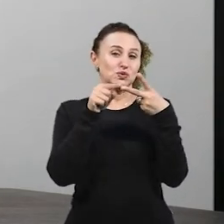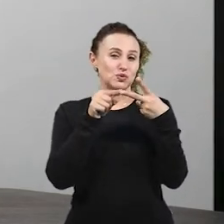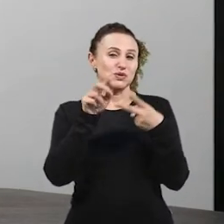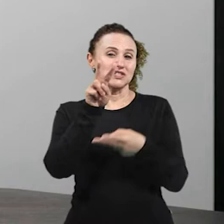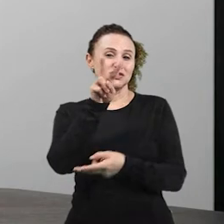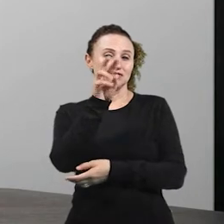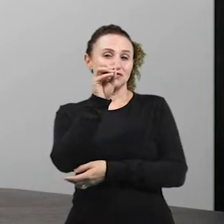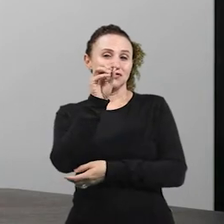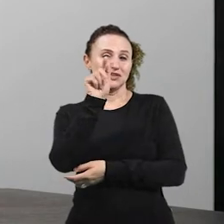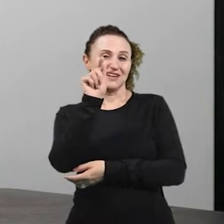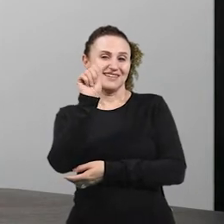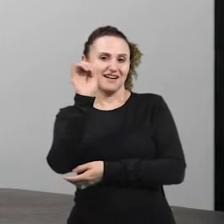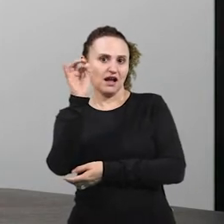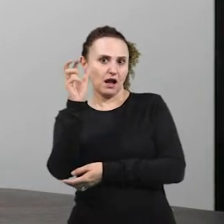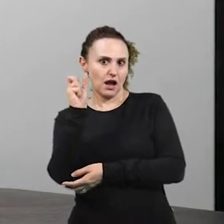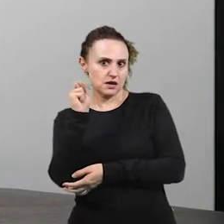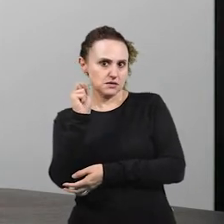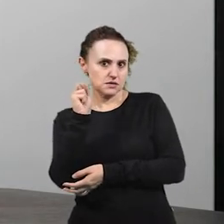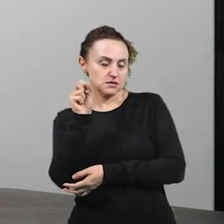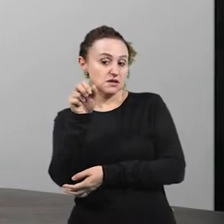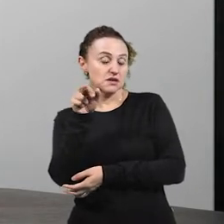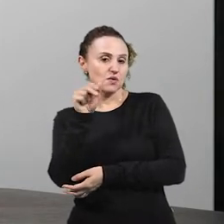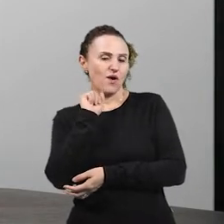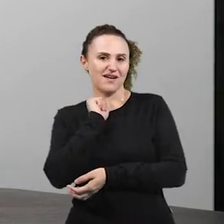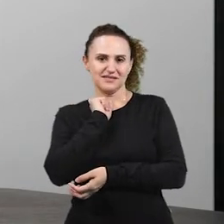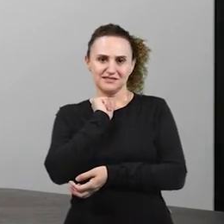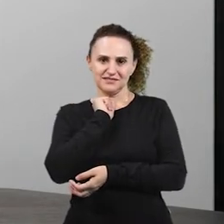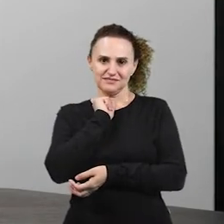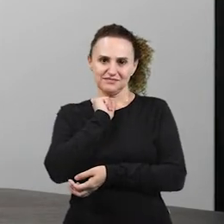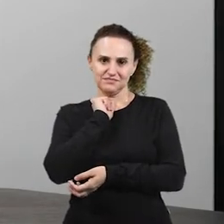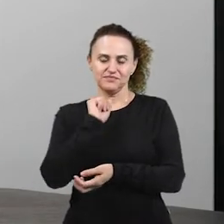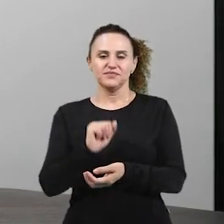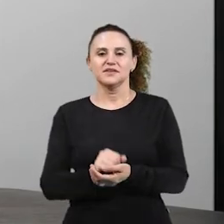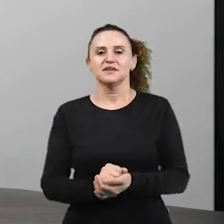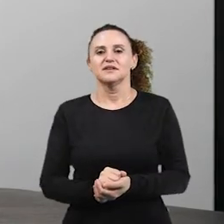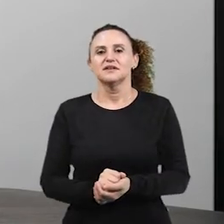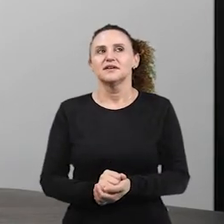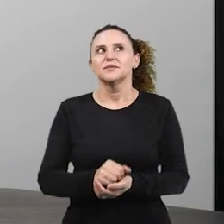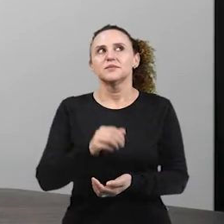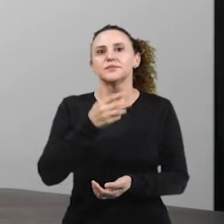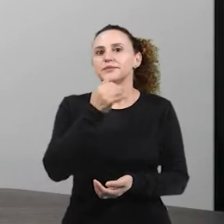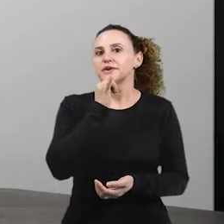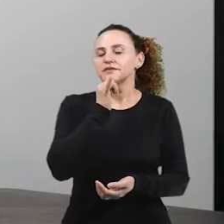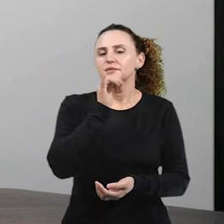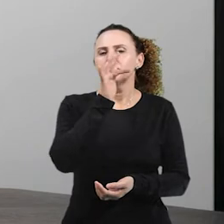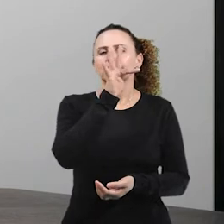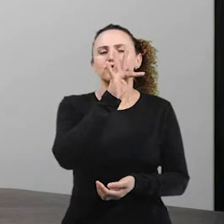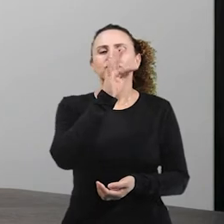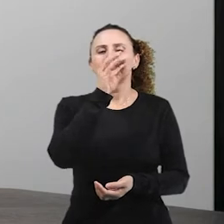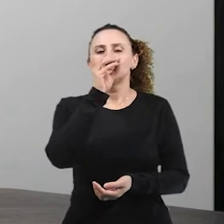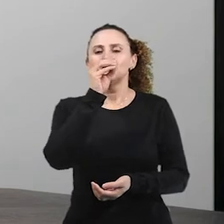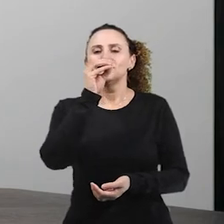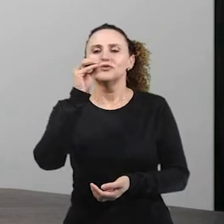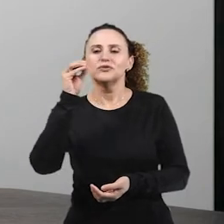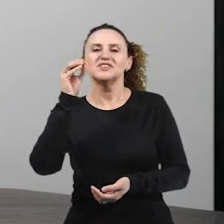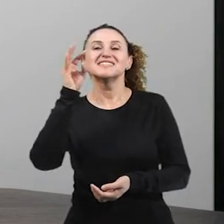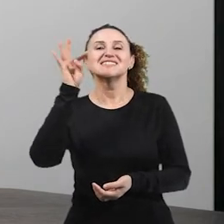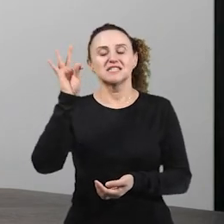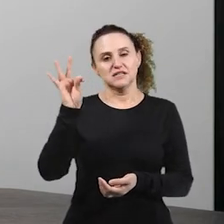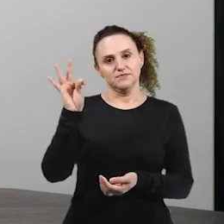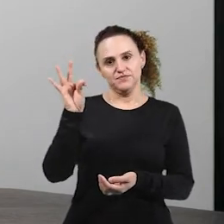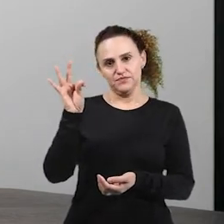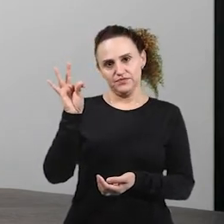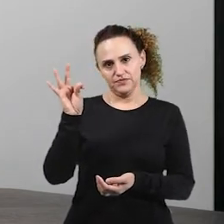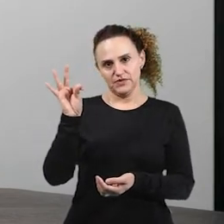vogais iguais igual efeito a fonte 2 os